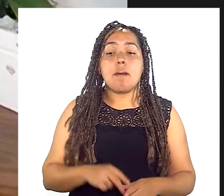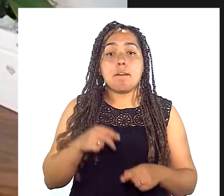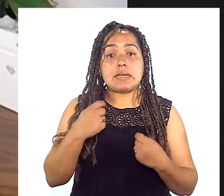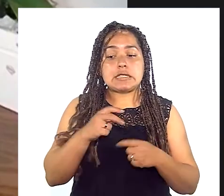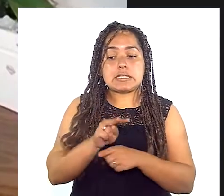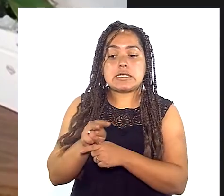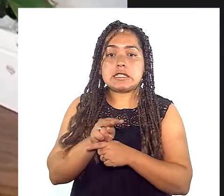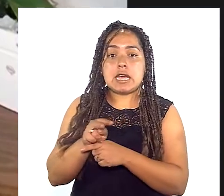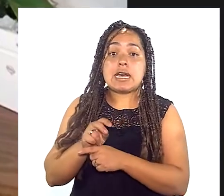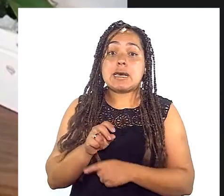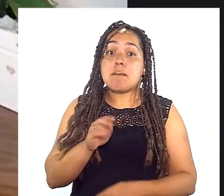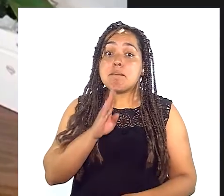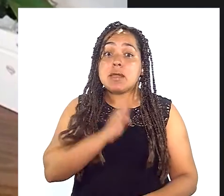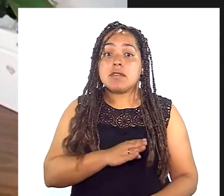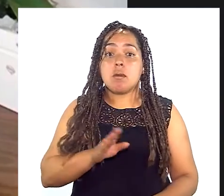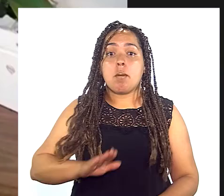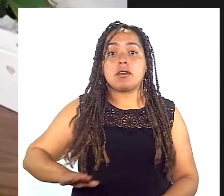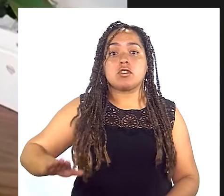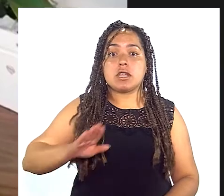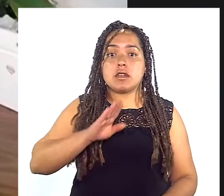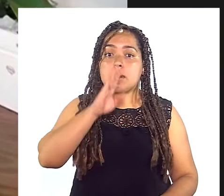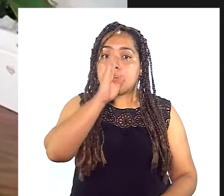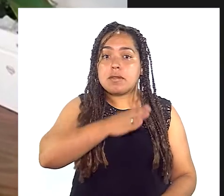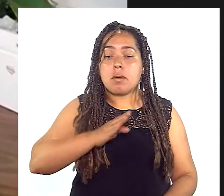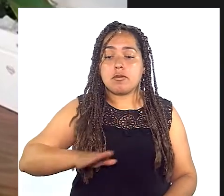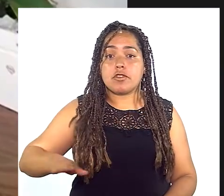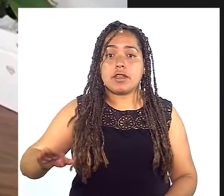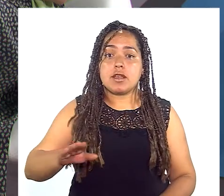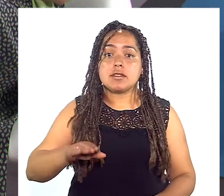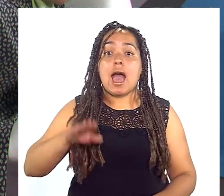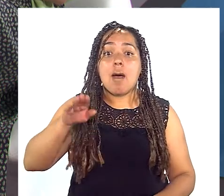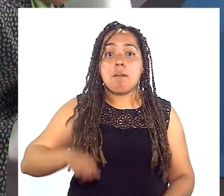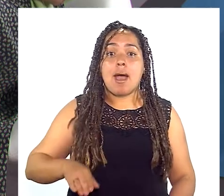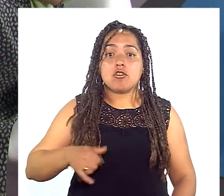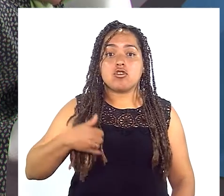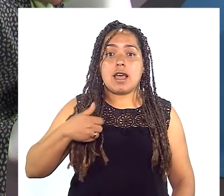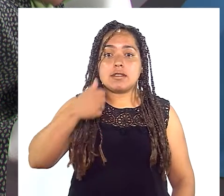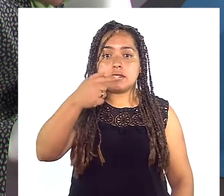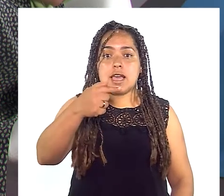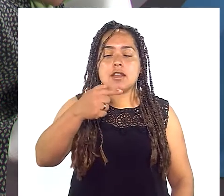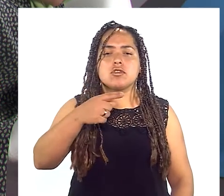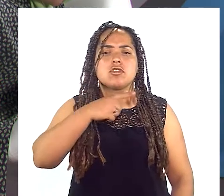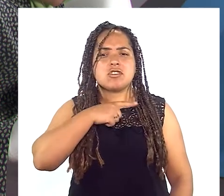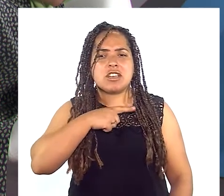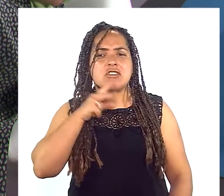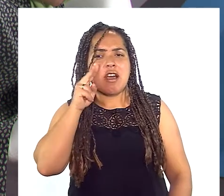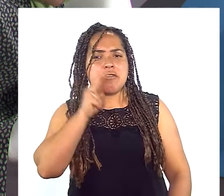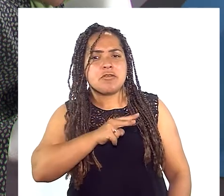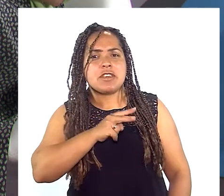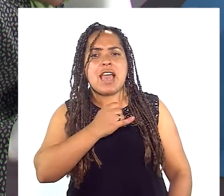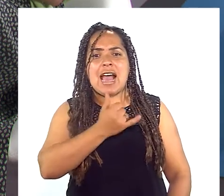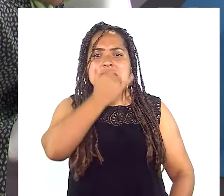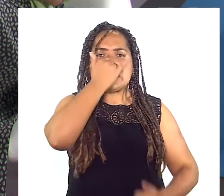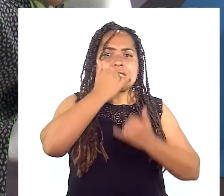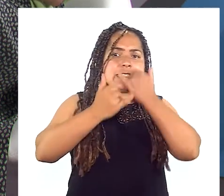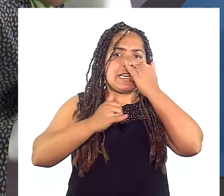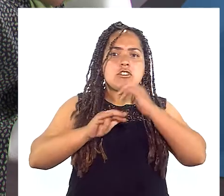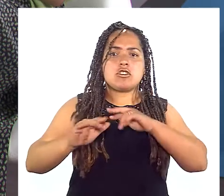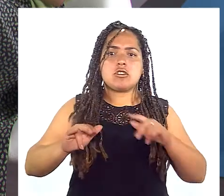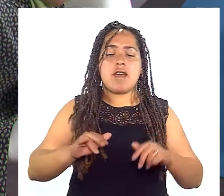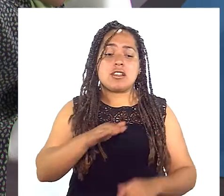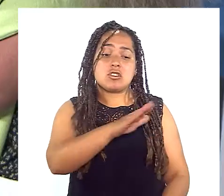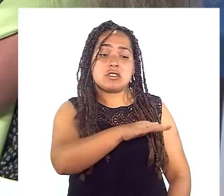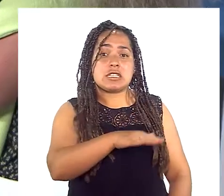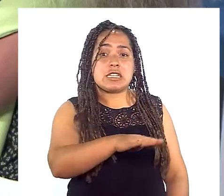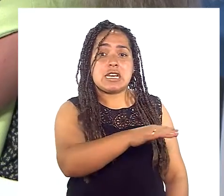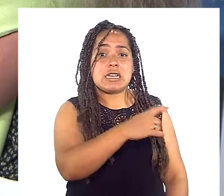principalmente em crianças abaixo de 7 anos. E também eu já vi vários acidentes, né, onde a criança passa na